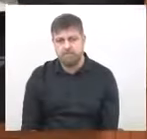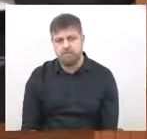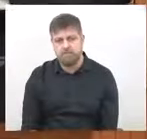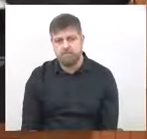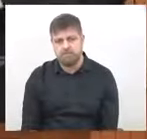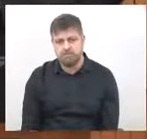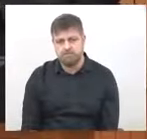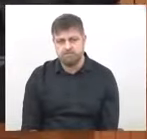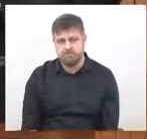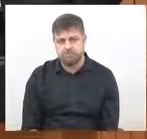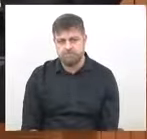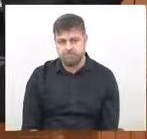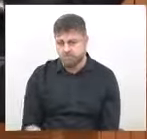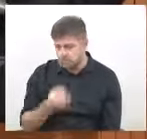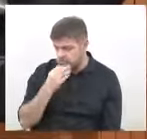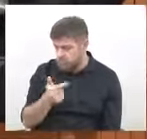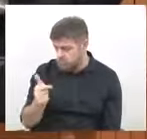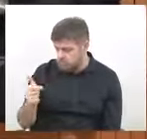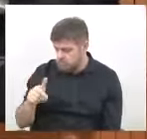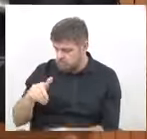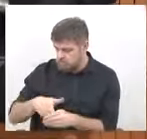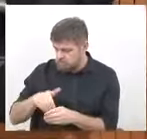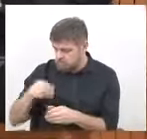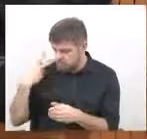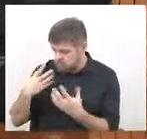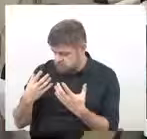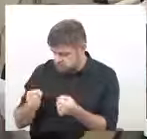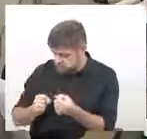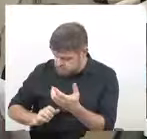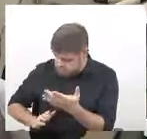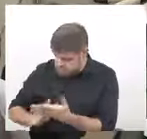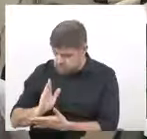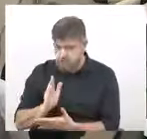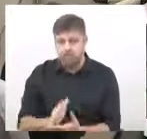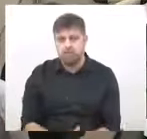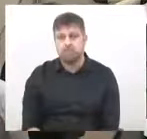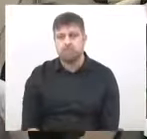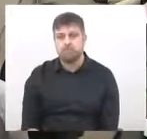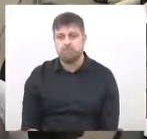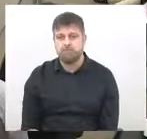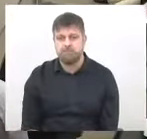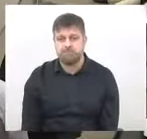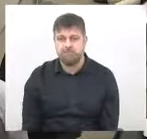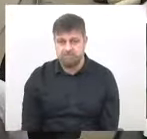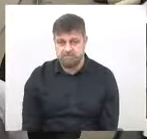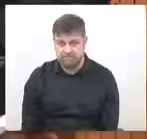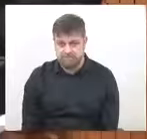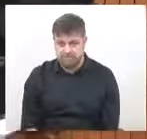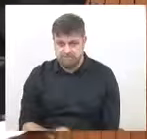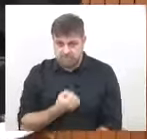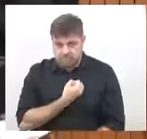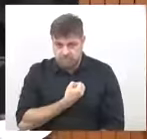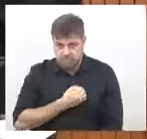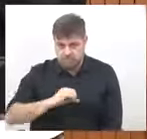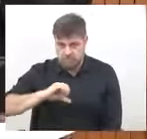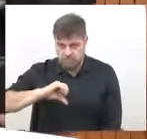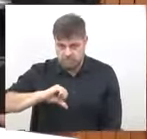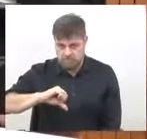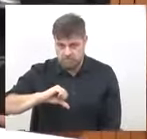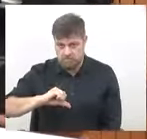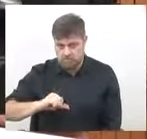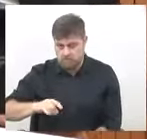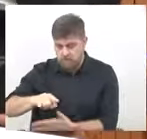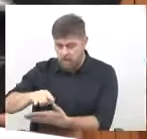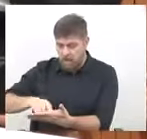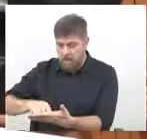Com parecer favorável, não havendo vereador discutir, votação. Vereadores favoráveis permanecem como estão. Aprovado. Item 9, discussão e votação